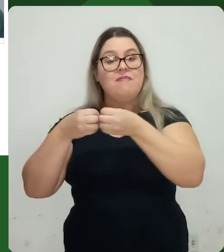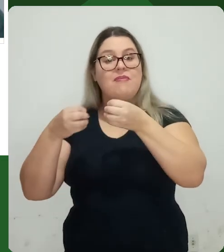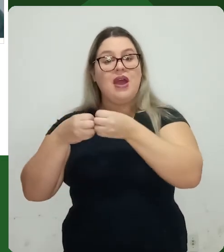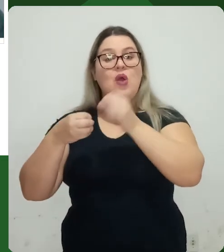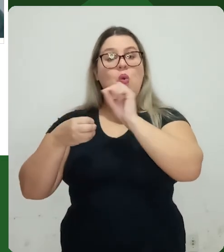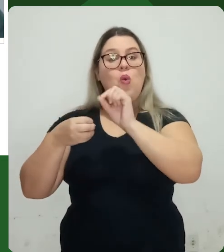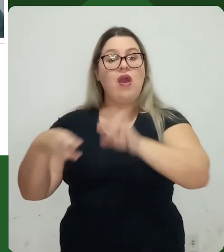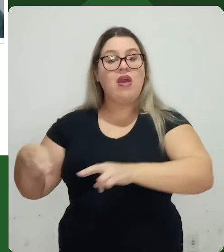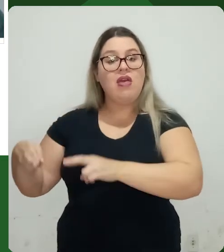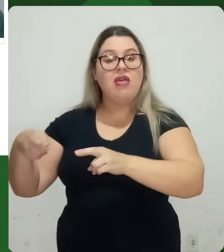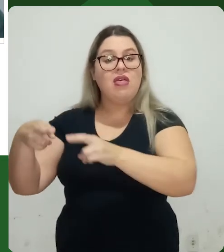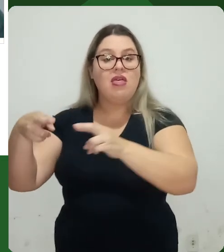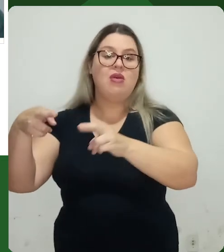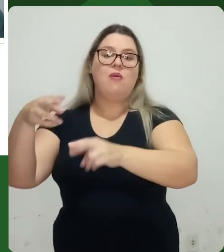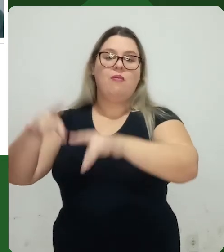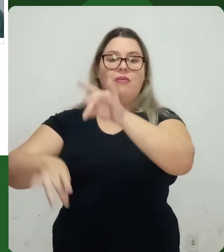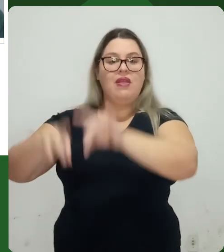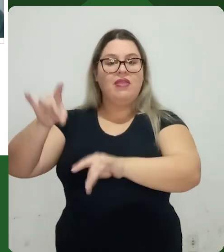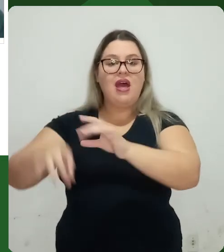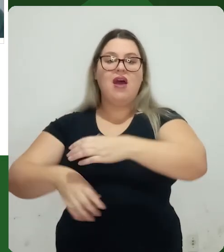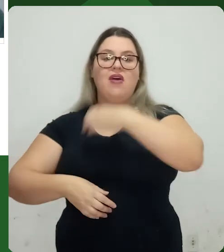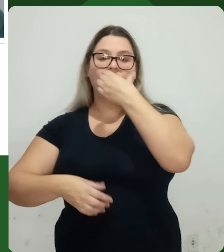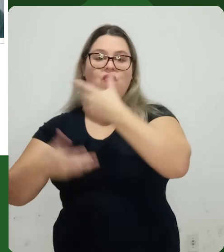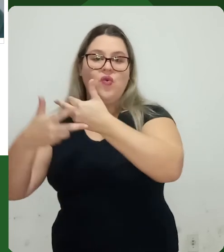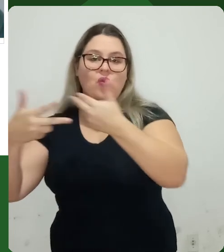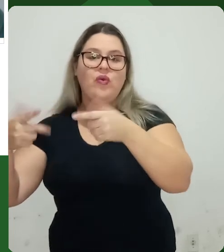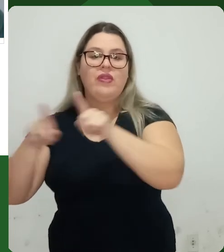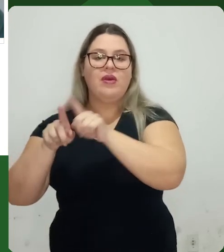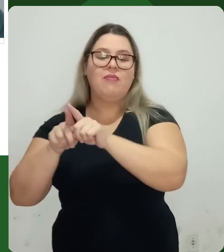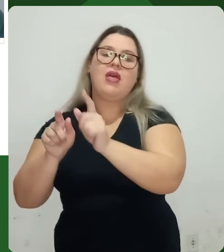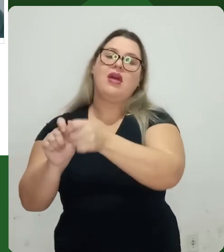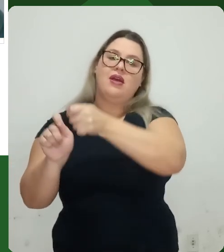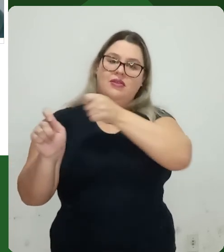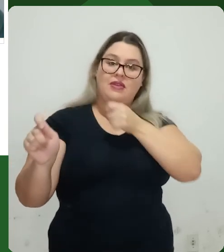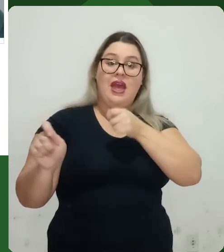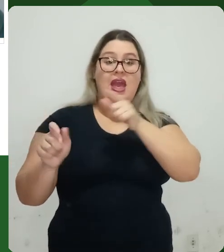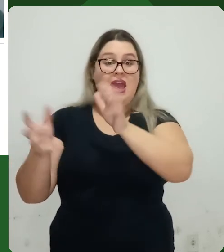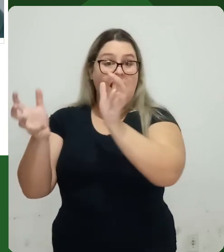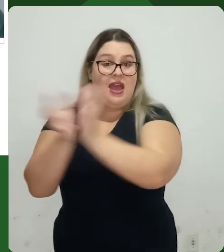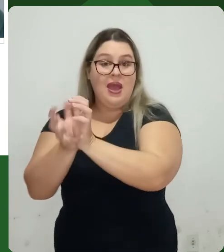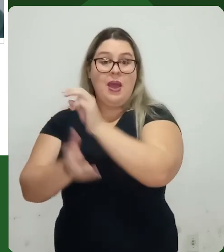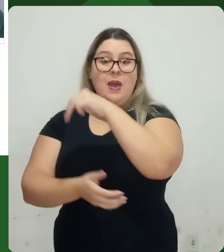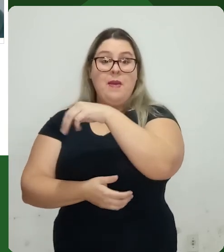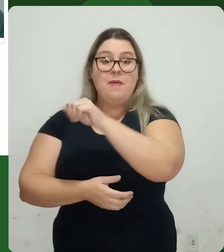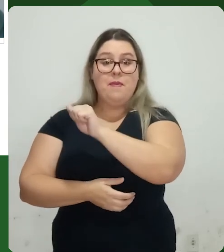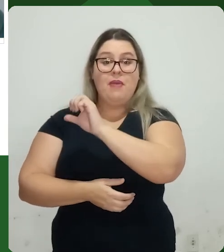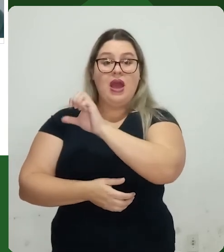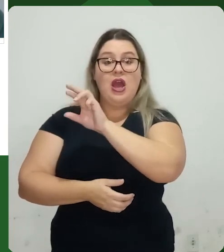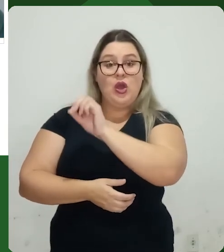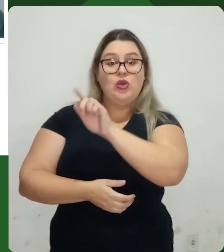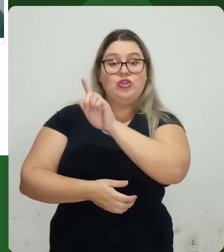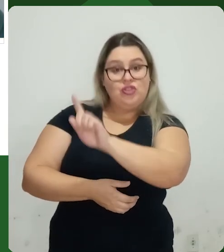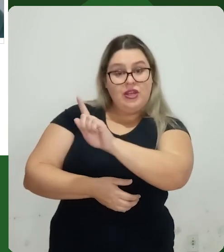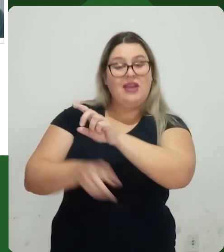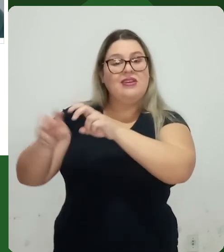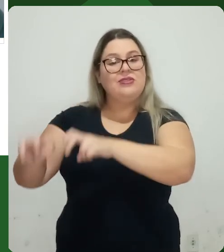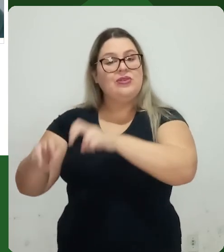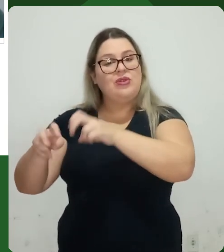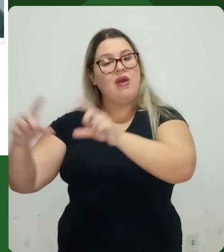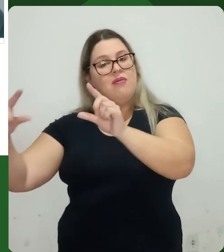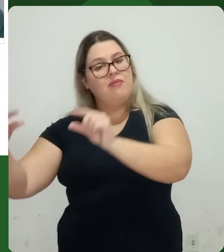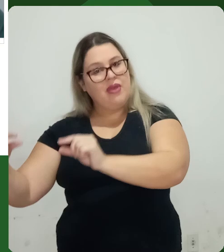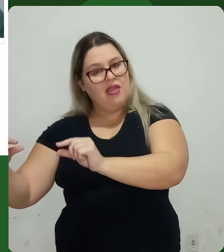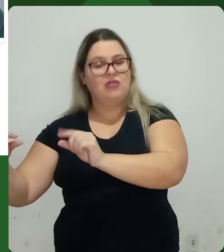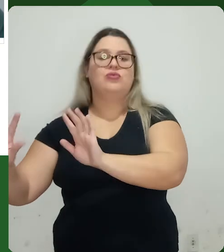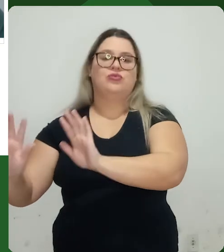E viviam próximos às nascentes de córregos e rios e coletavam frutos, raízes e caçavam. No caso do macro-G, a agricultura parece que era um pouco